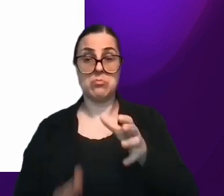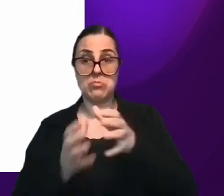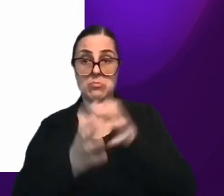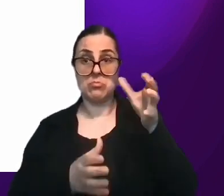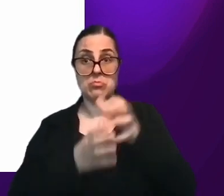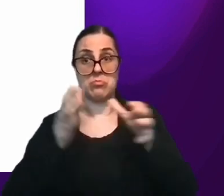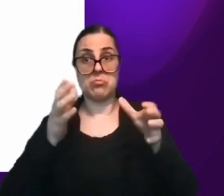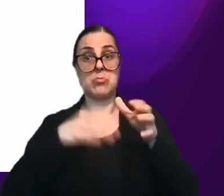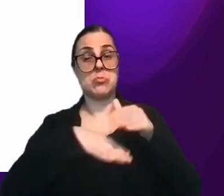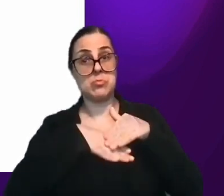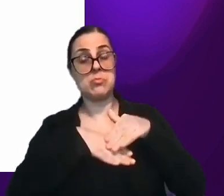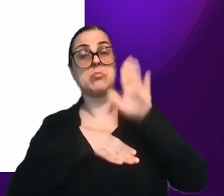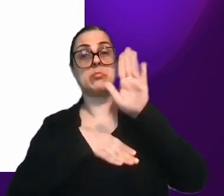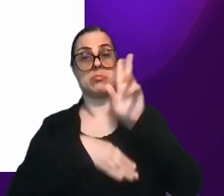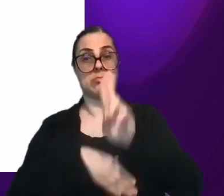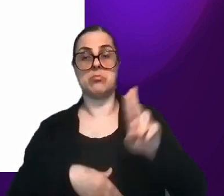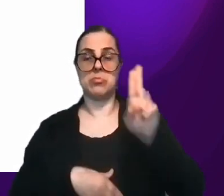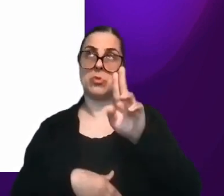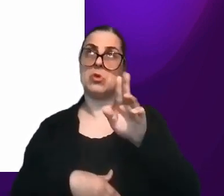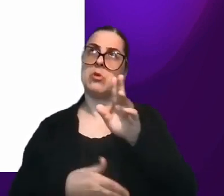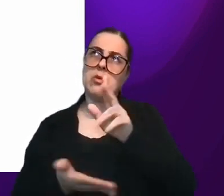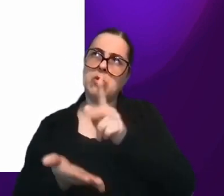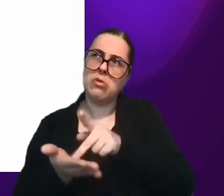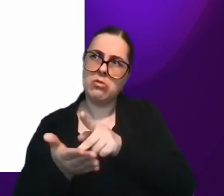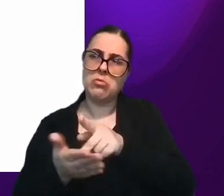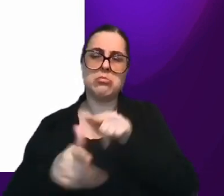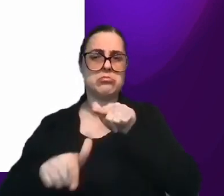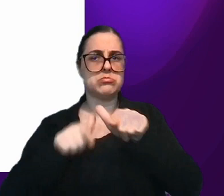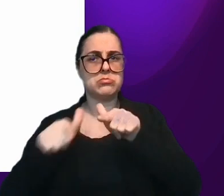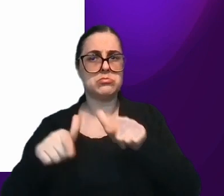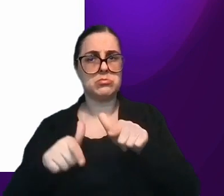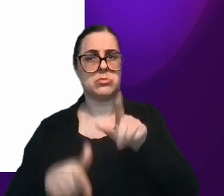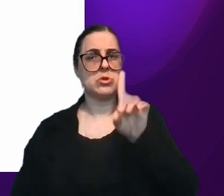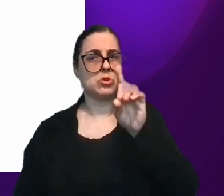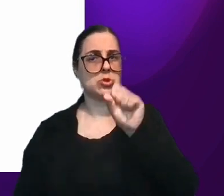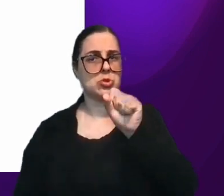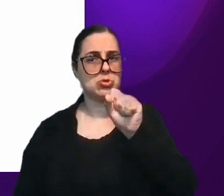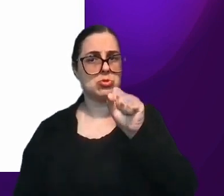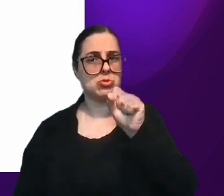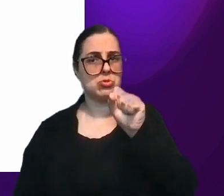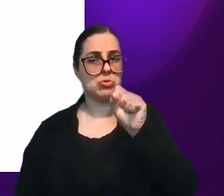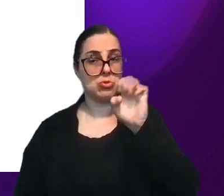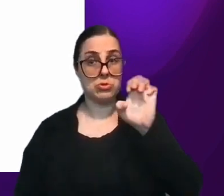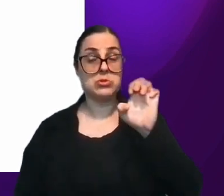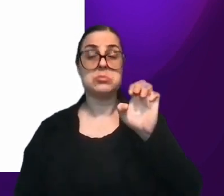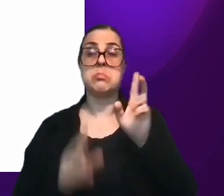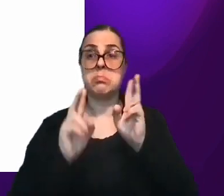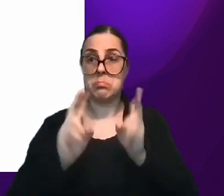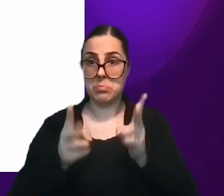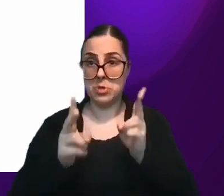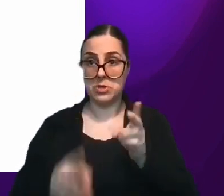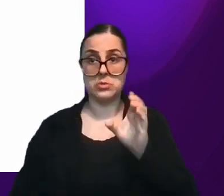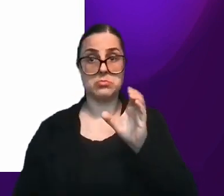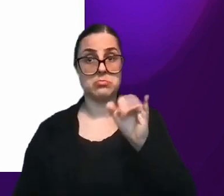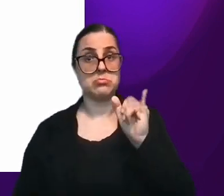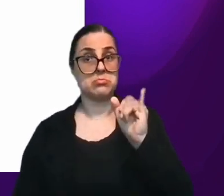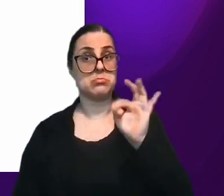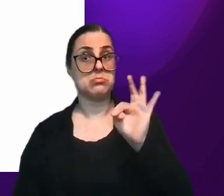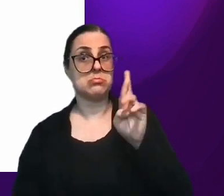realidade, você vai trabalhar com a mesma dose de citrato, porém, o volume,